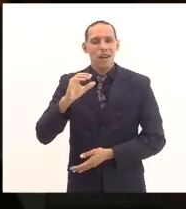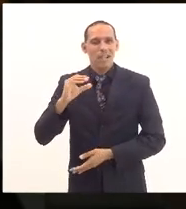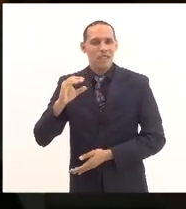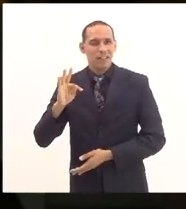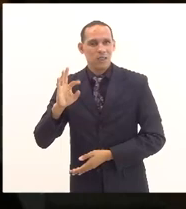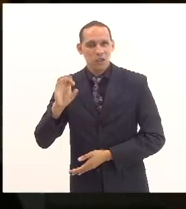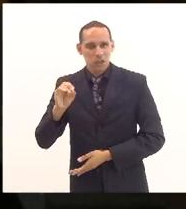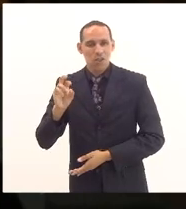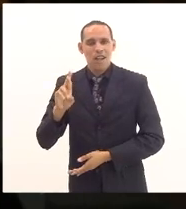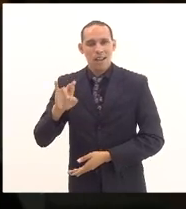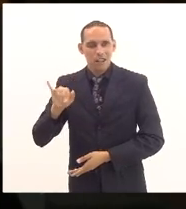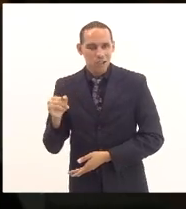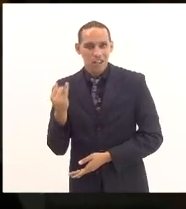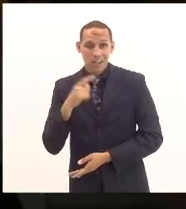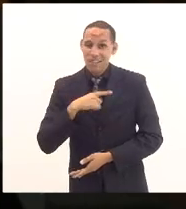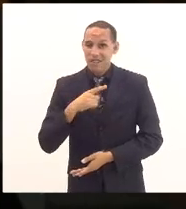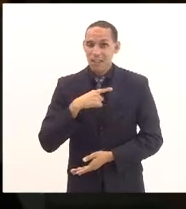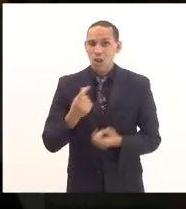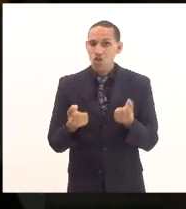Recursos não lhe faltam